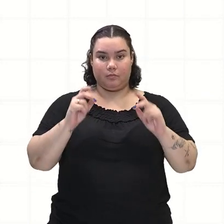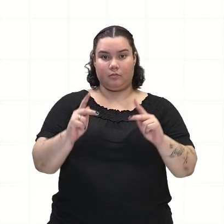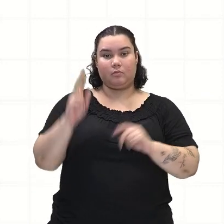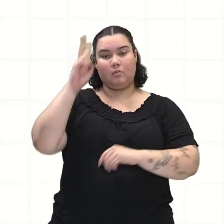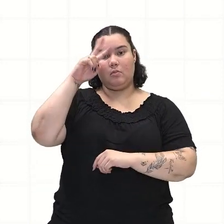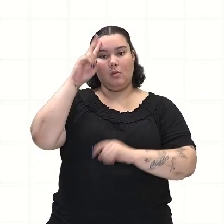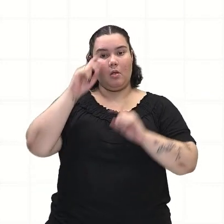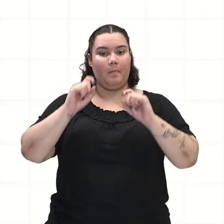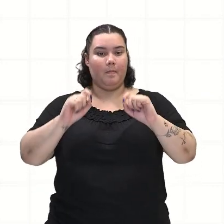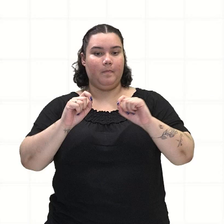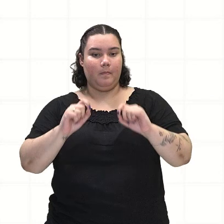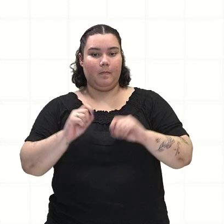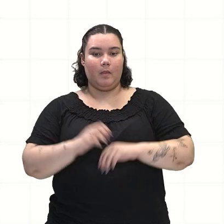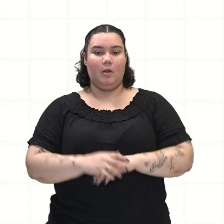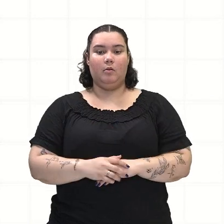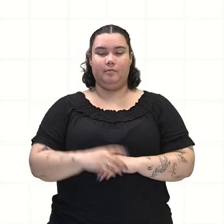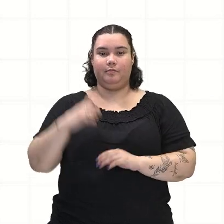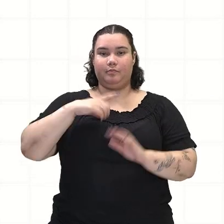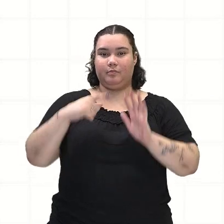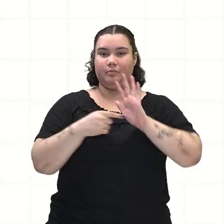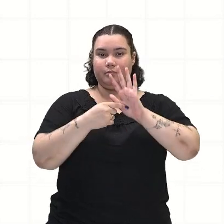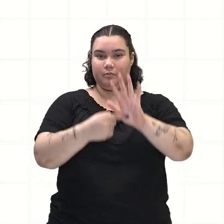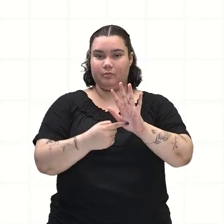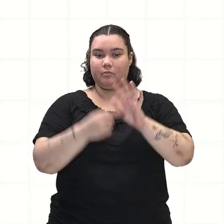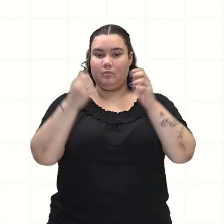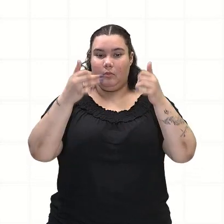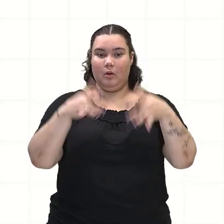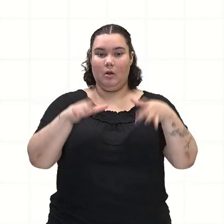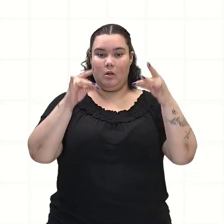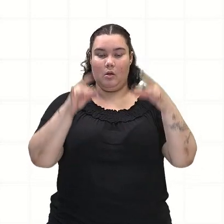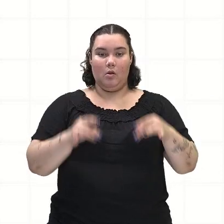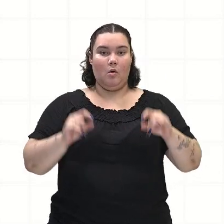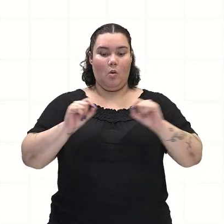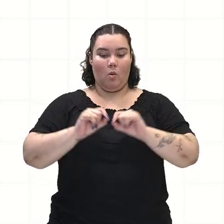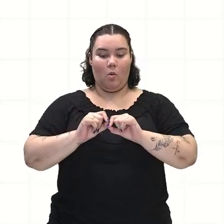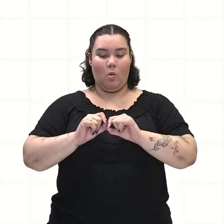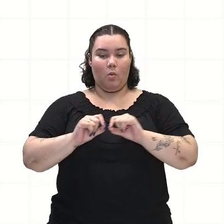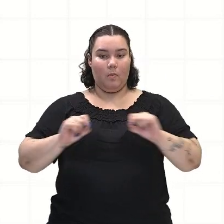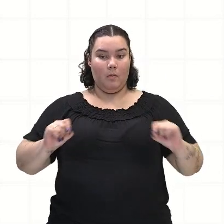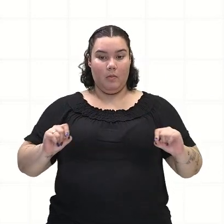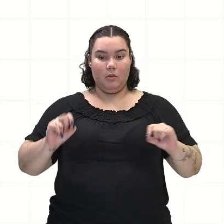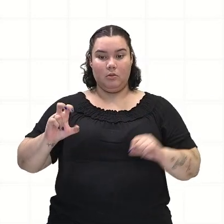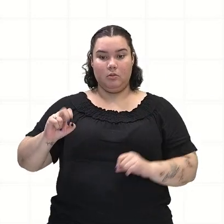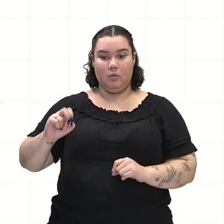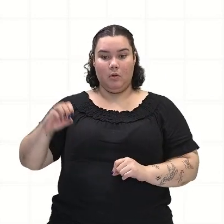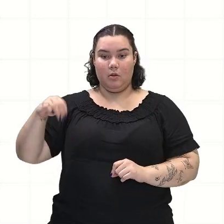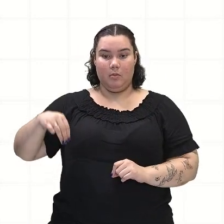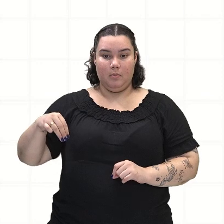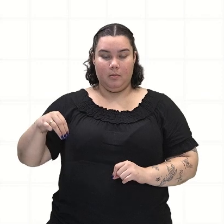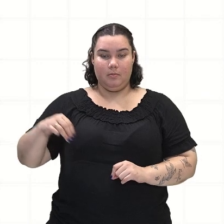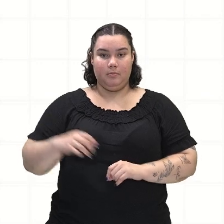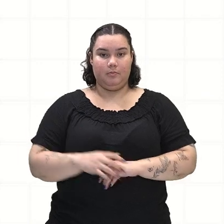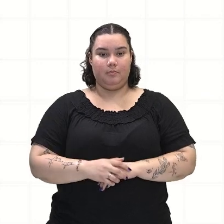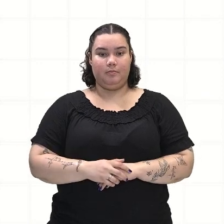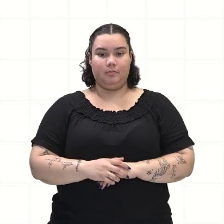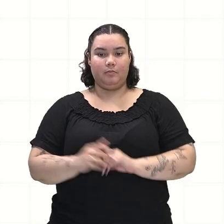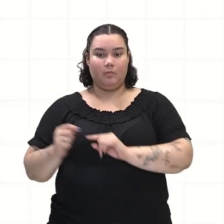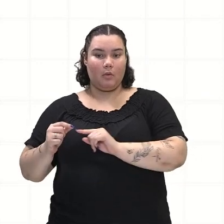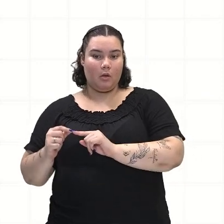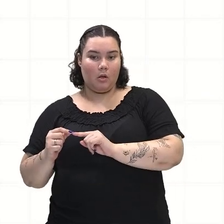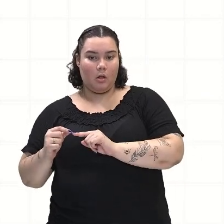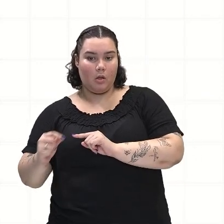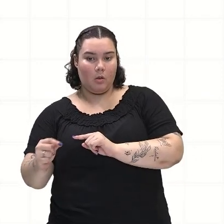as dimensões, né, que foi dada no problema é que o comprimento tem 50 metros, a